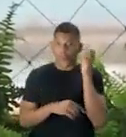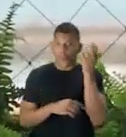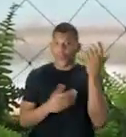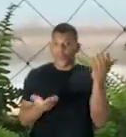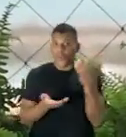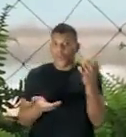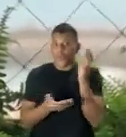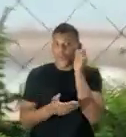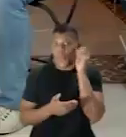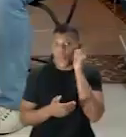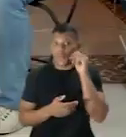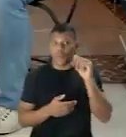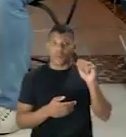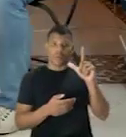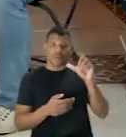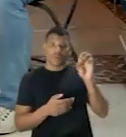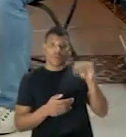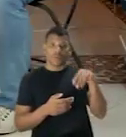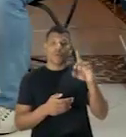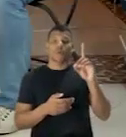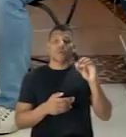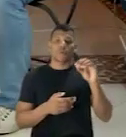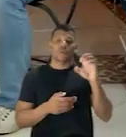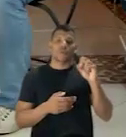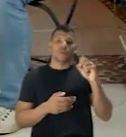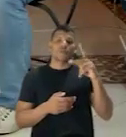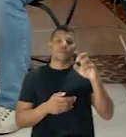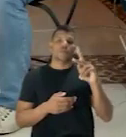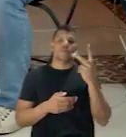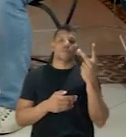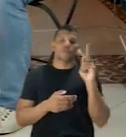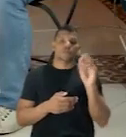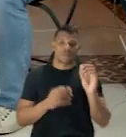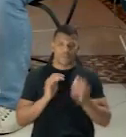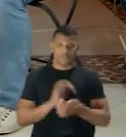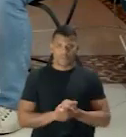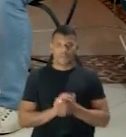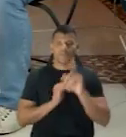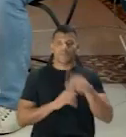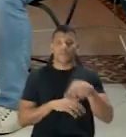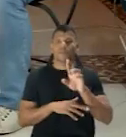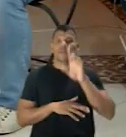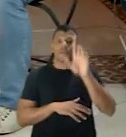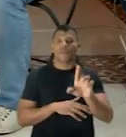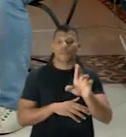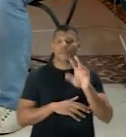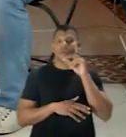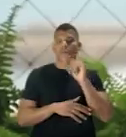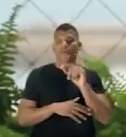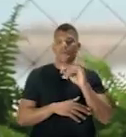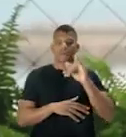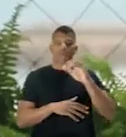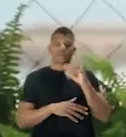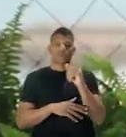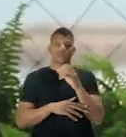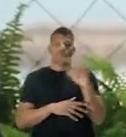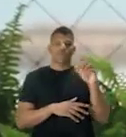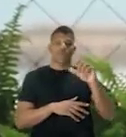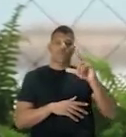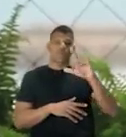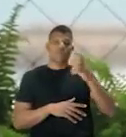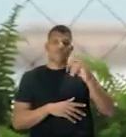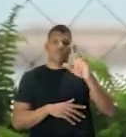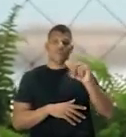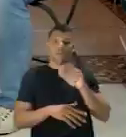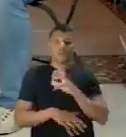do Espelho, que é uma segunda versão ou uma resposta de Espelho do João Nogueira, que eu adoro essa